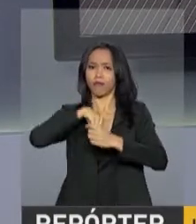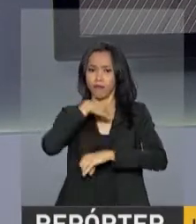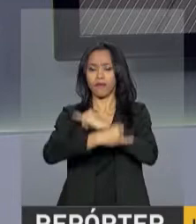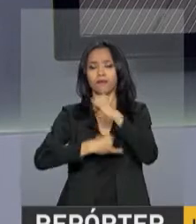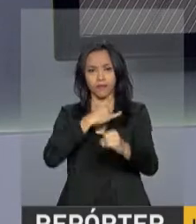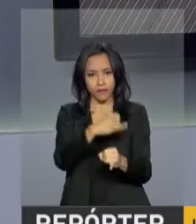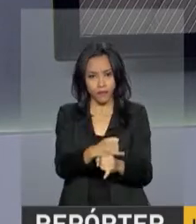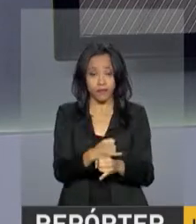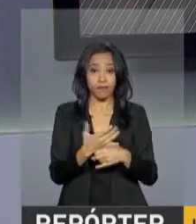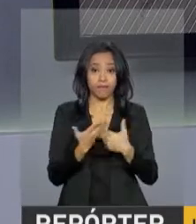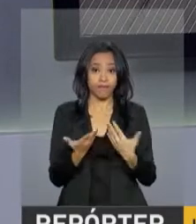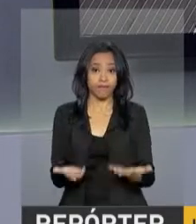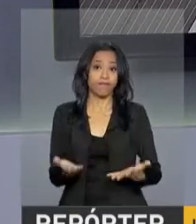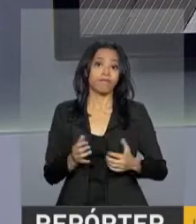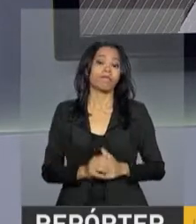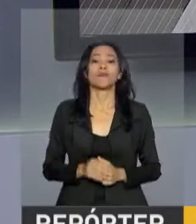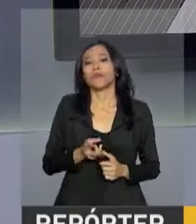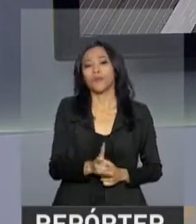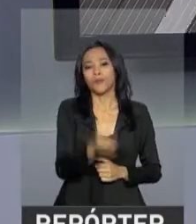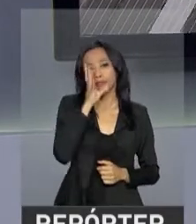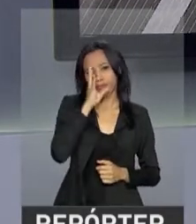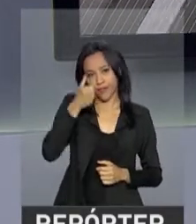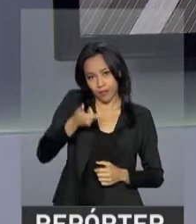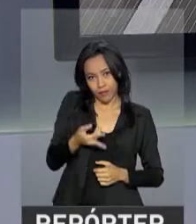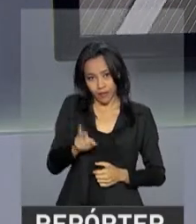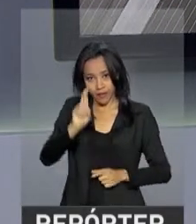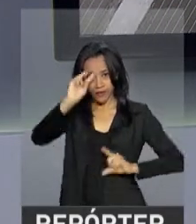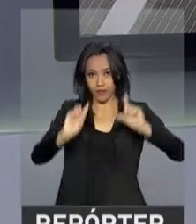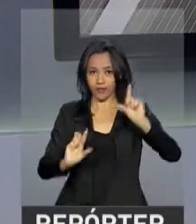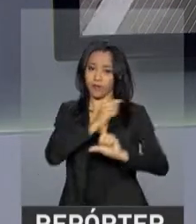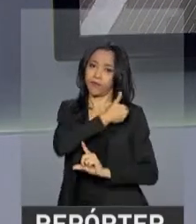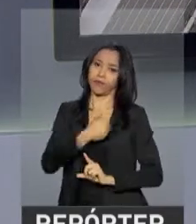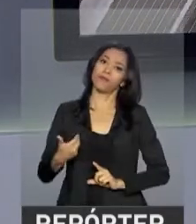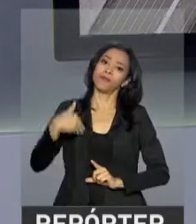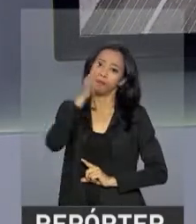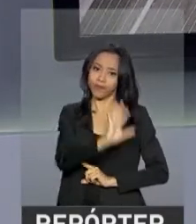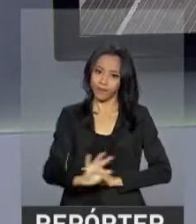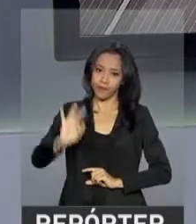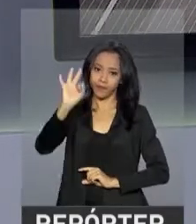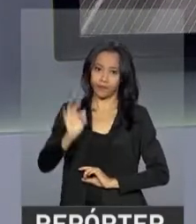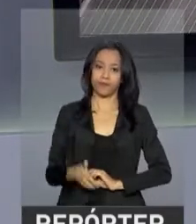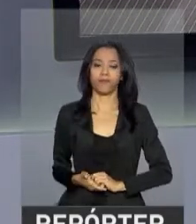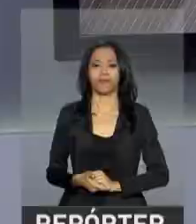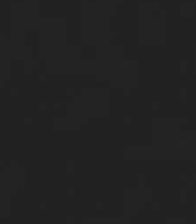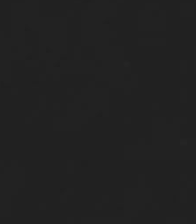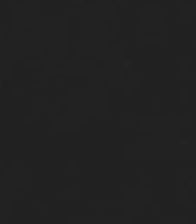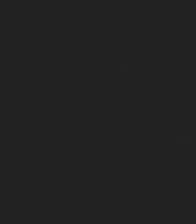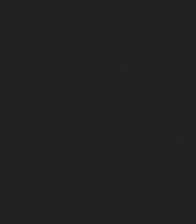da nbr na internet continue com a gente aqui na nbr a tv do governo federal